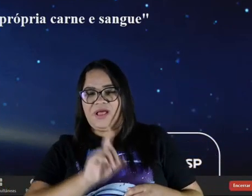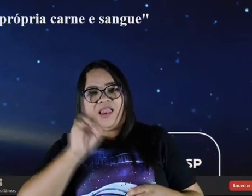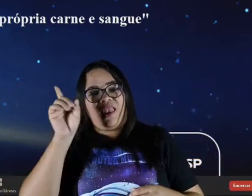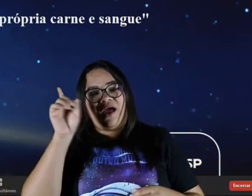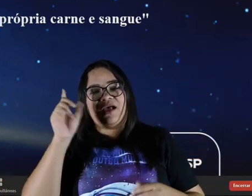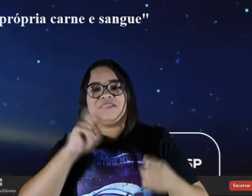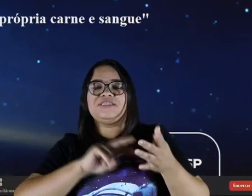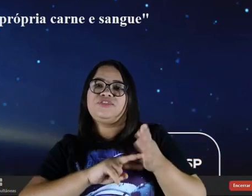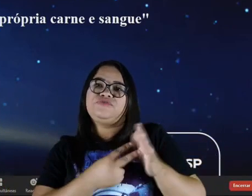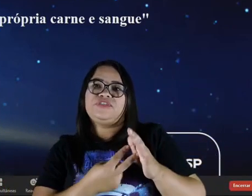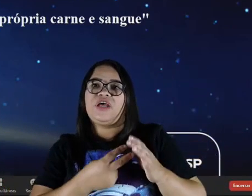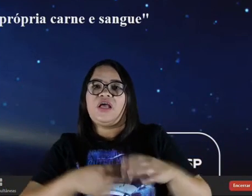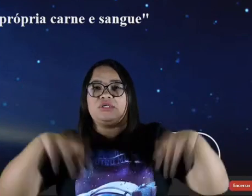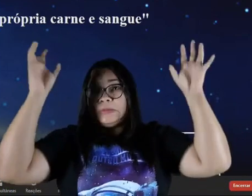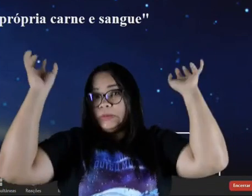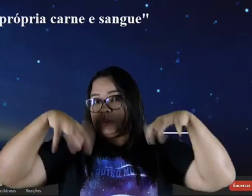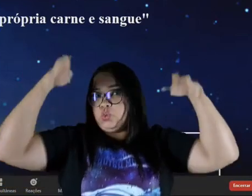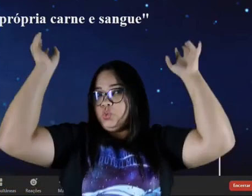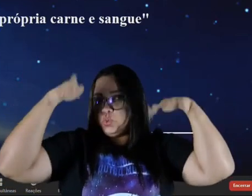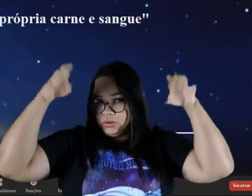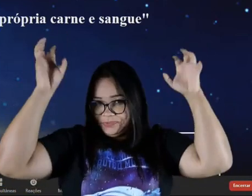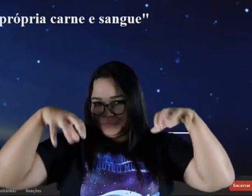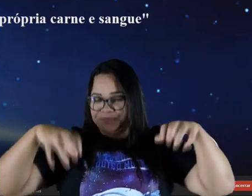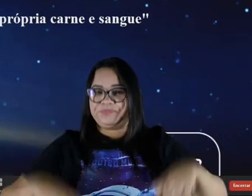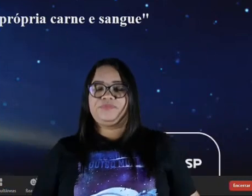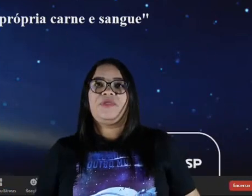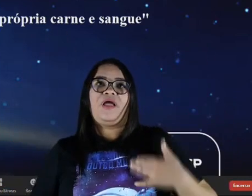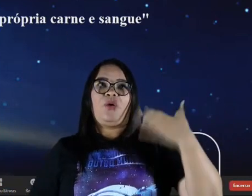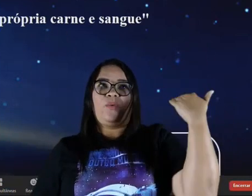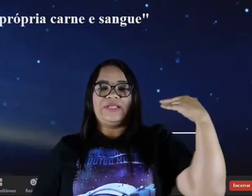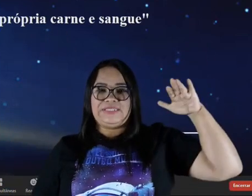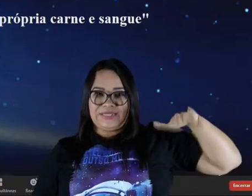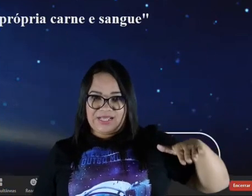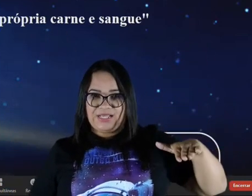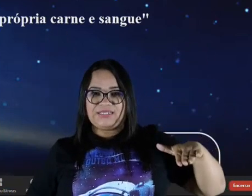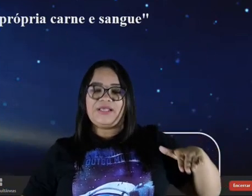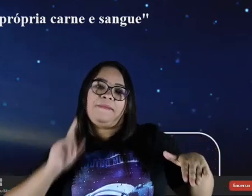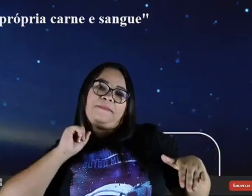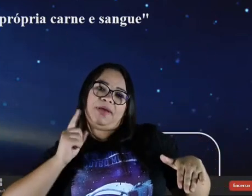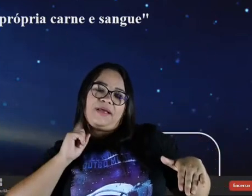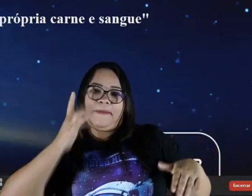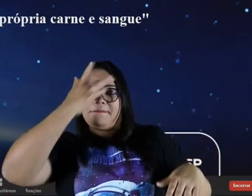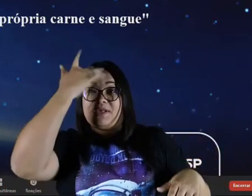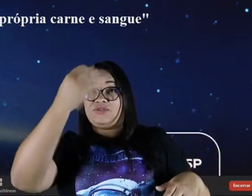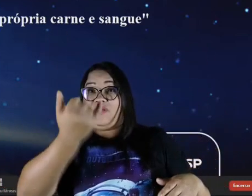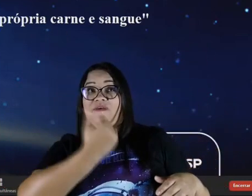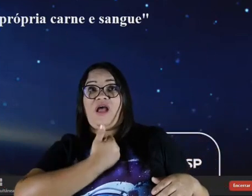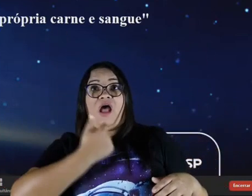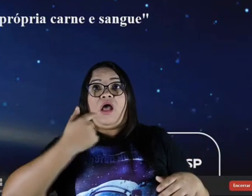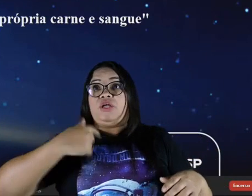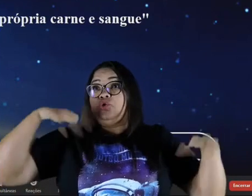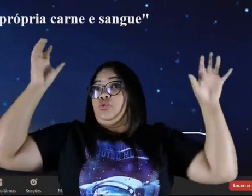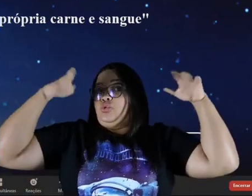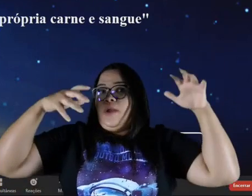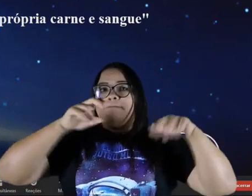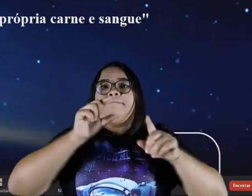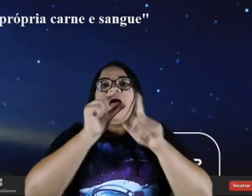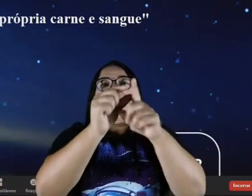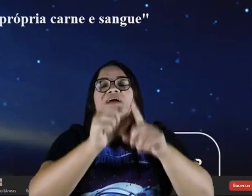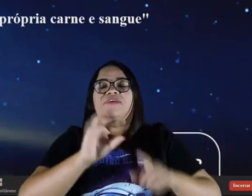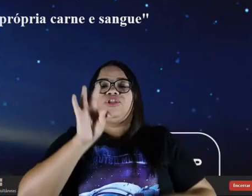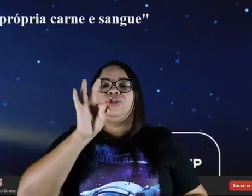a uma chuva muito forte. Quando eu era criança, lá em Minas, dizia assim, está chovendo um toró.